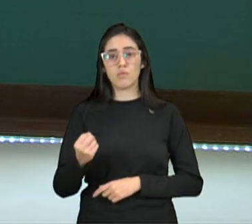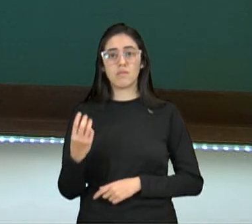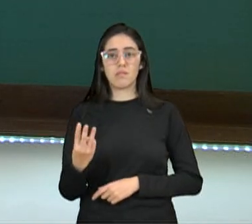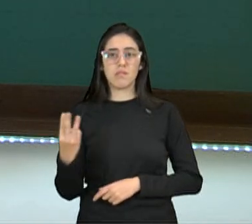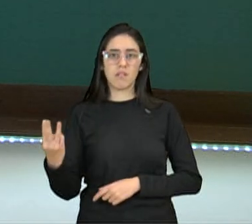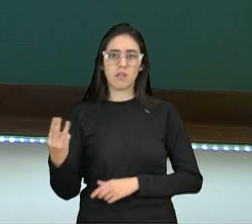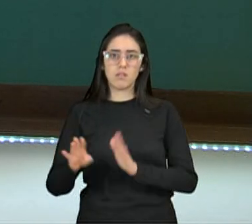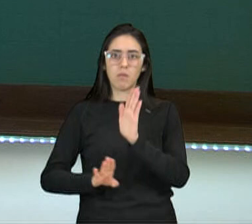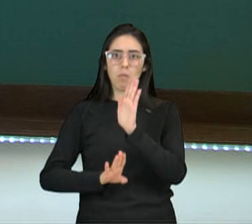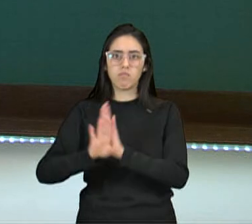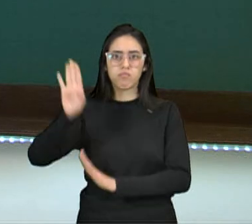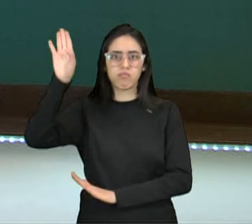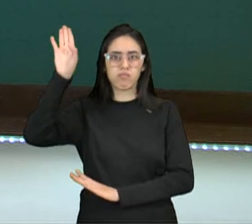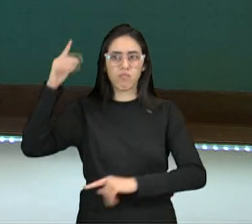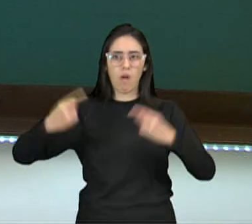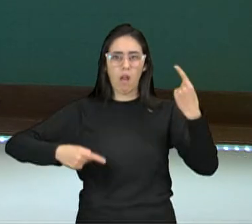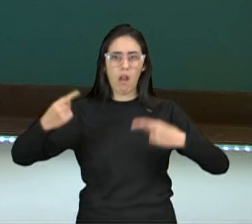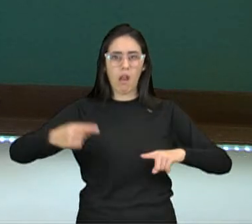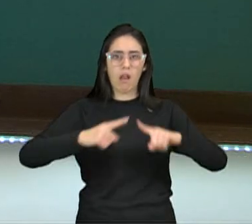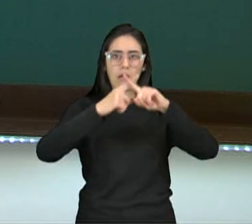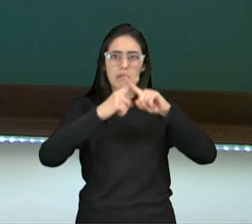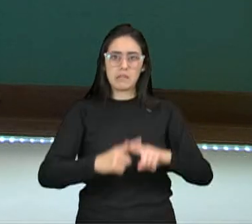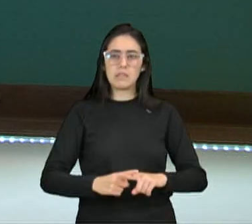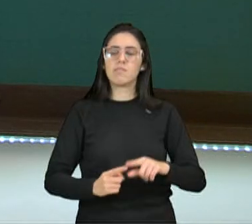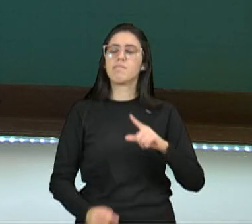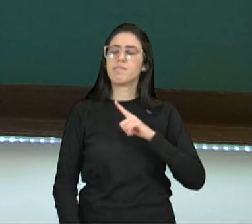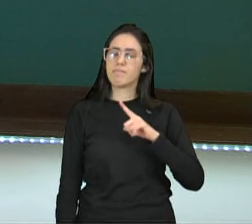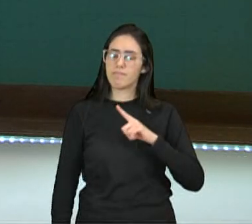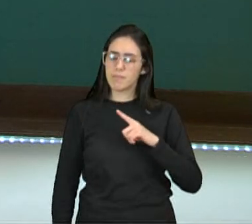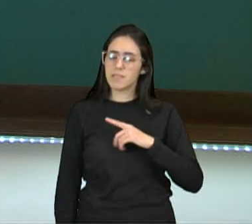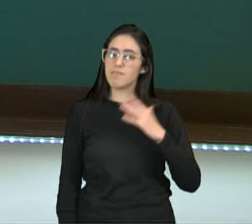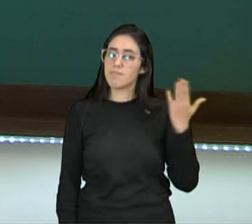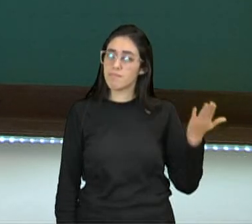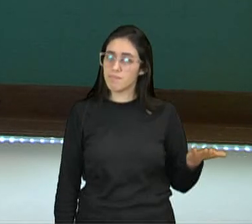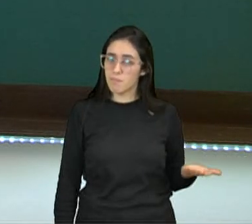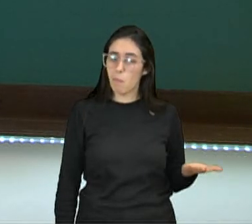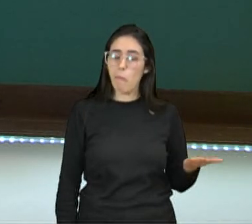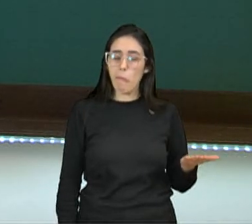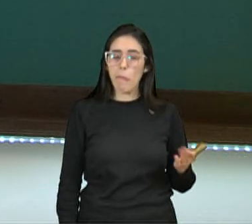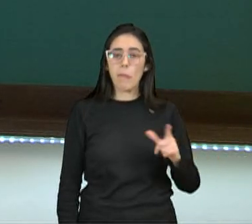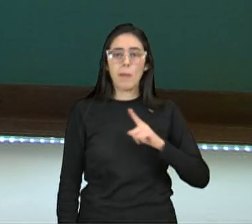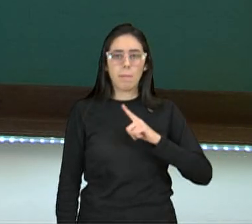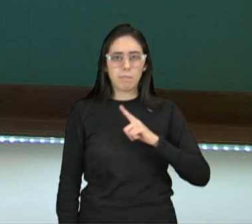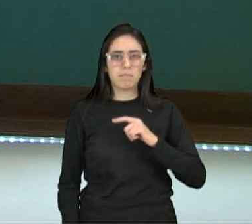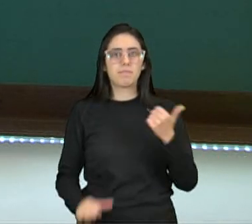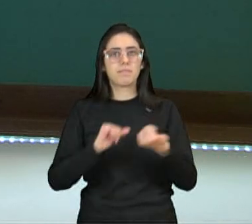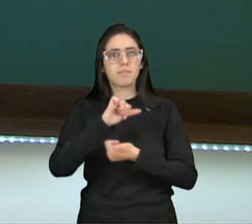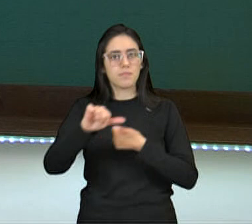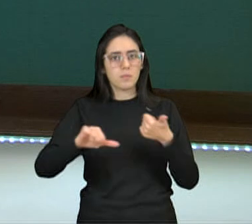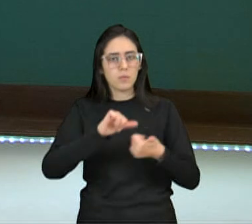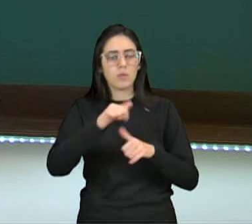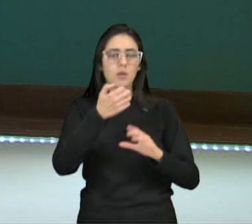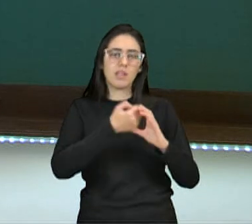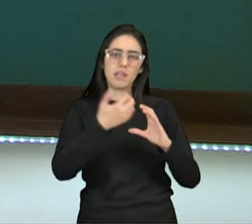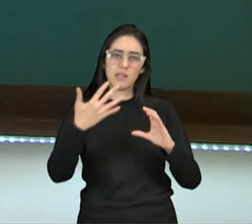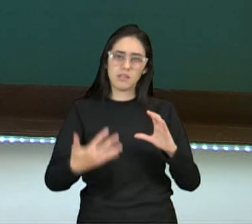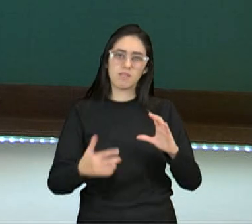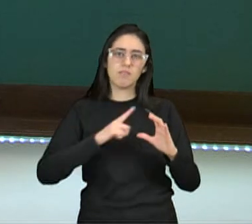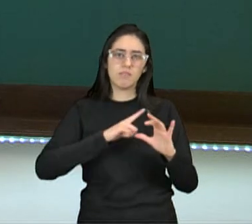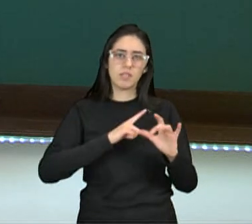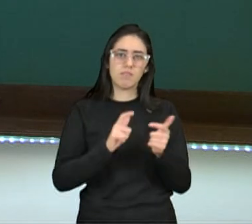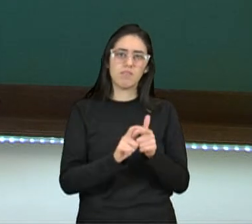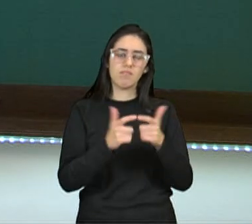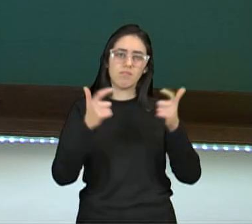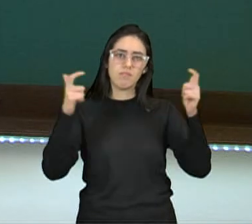1833, né? Nessas disputas aí de espaços, o que faz com que se modifiquem as características, se amplie